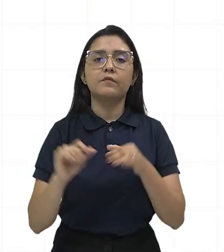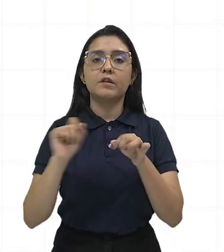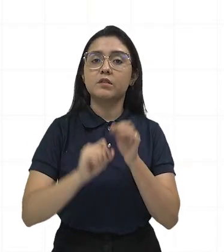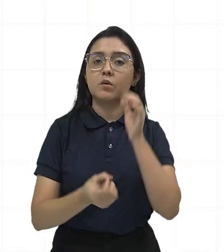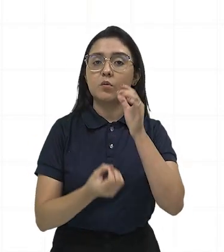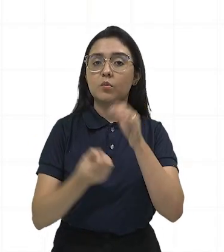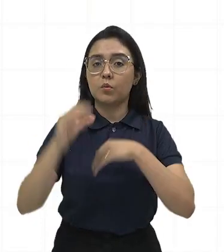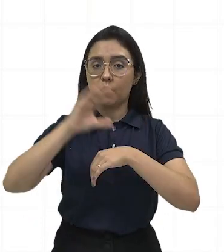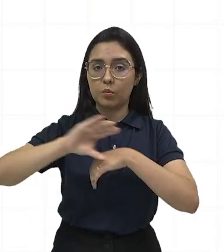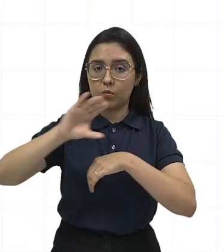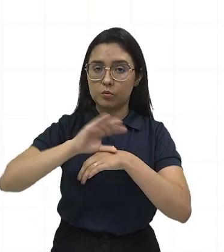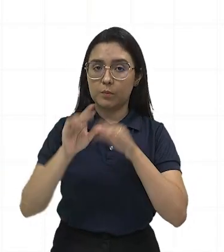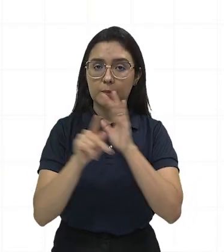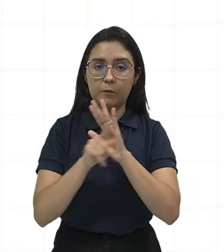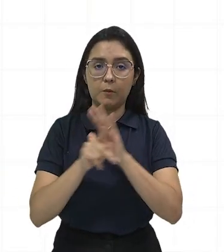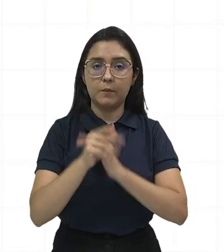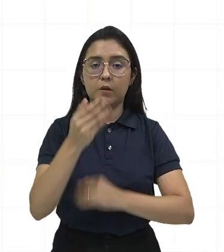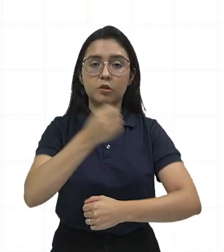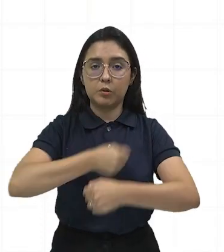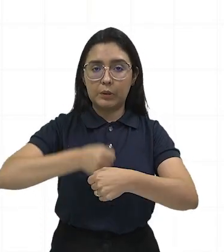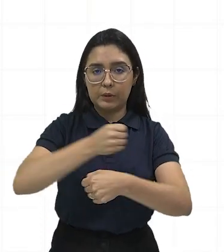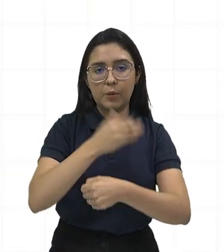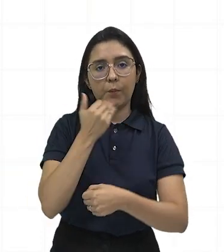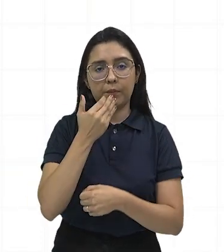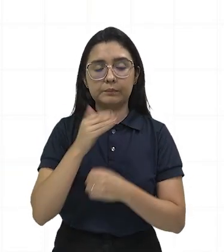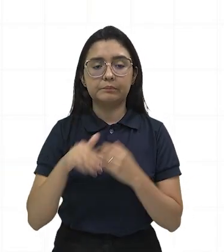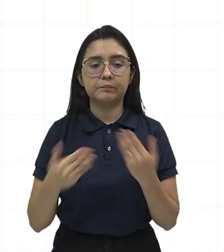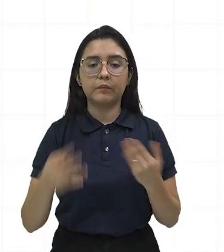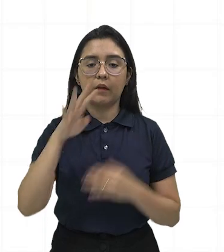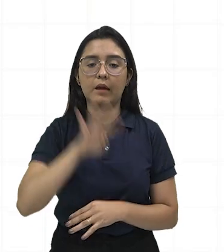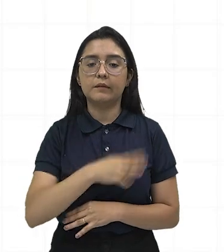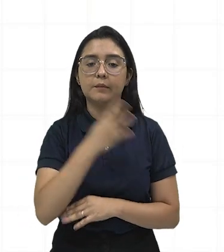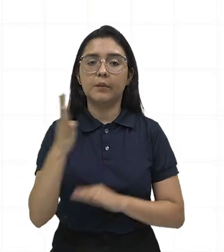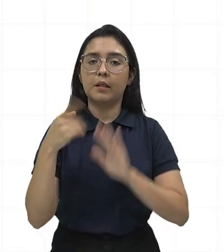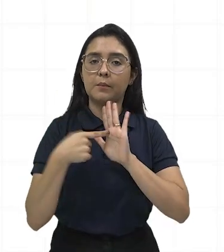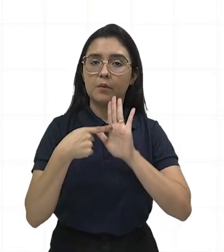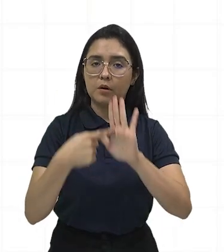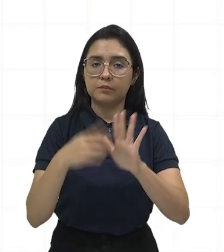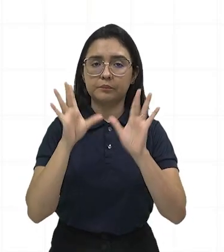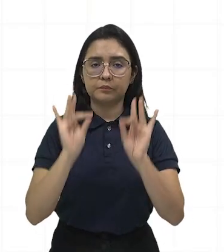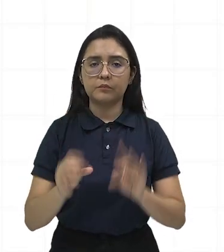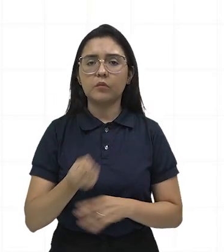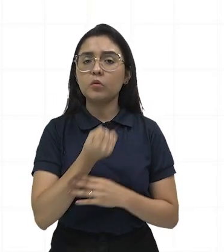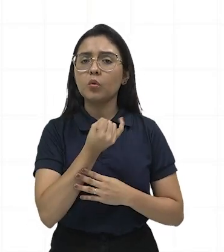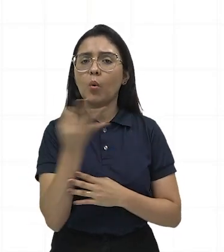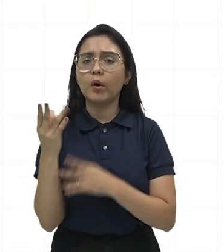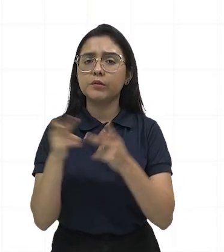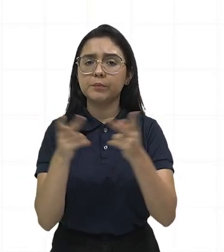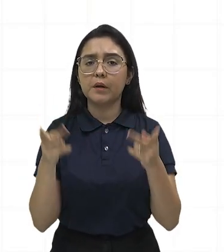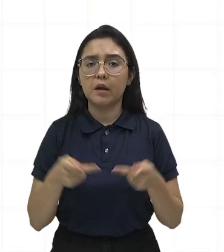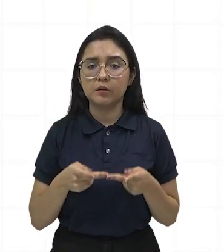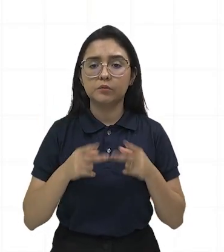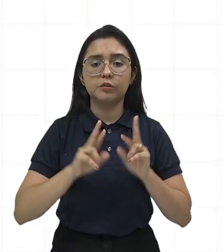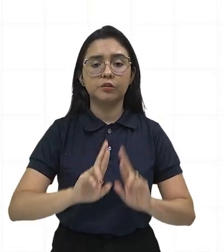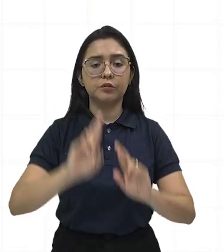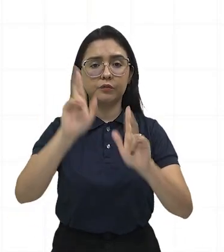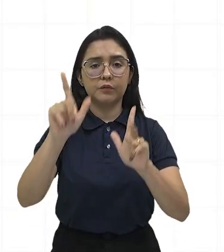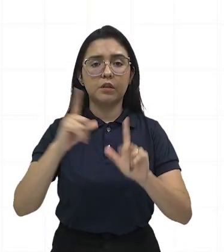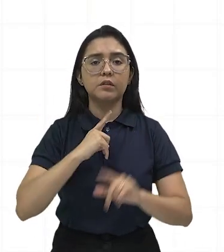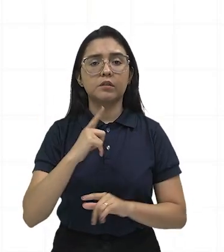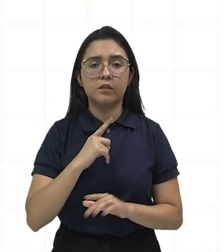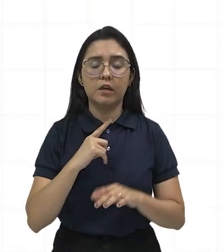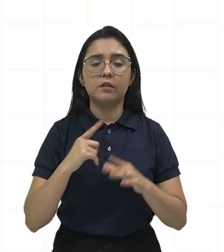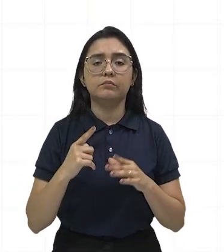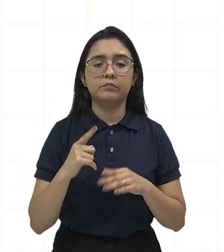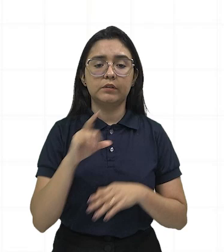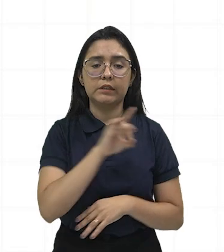de culinárias. A tabela a seguir mostra quantos pratos diferentes são